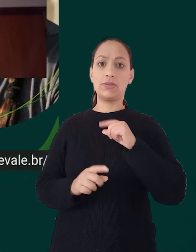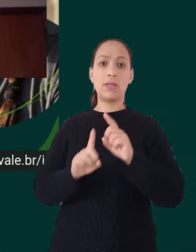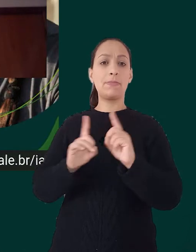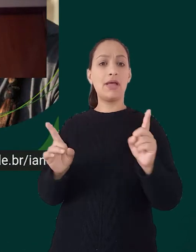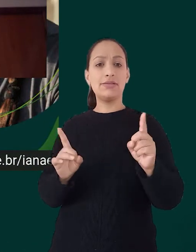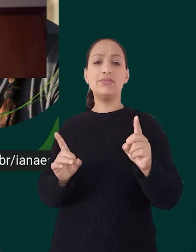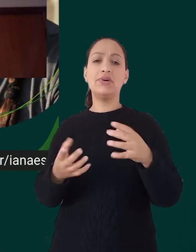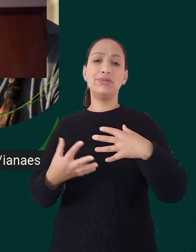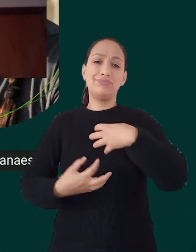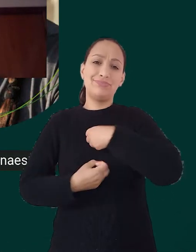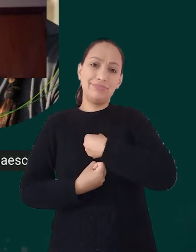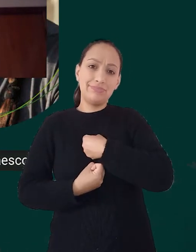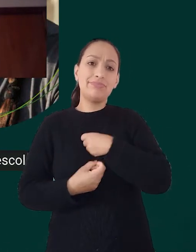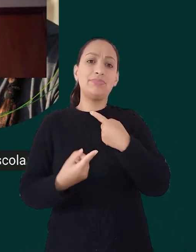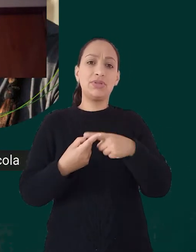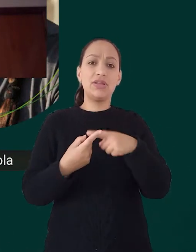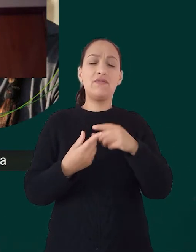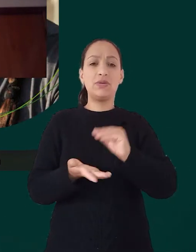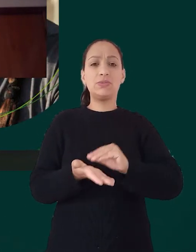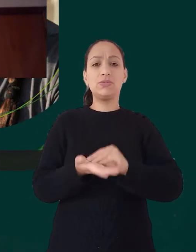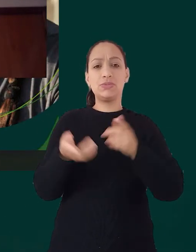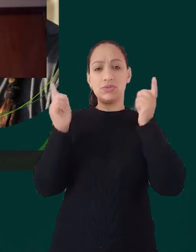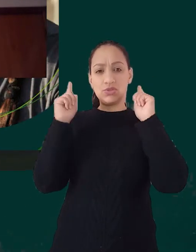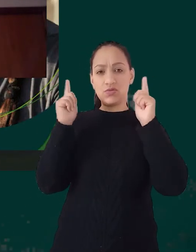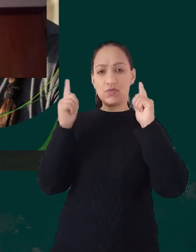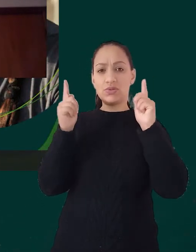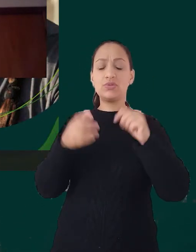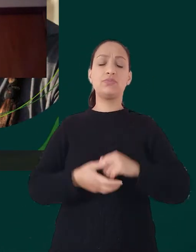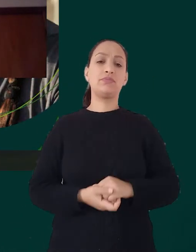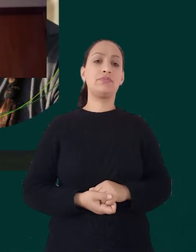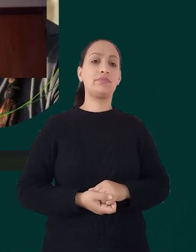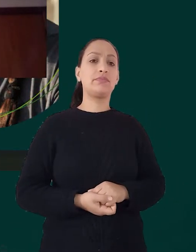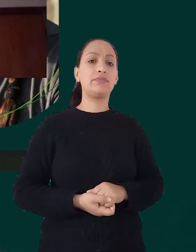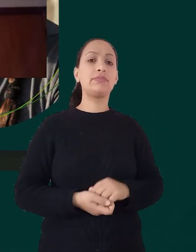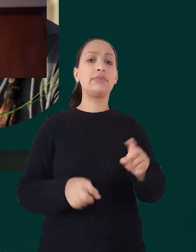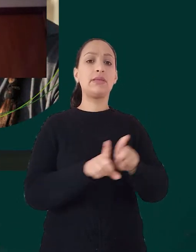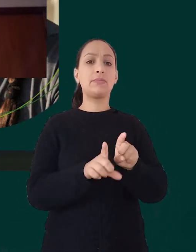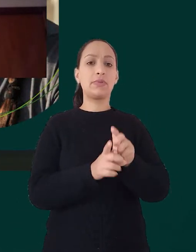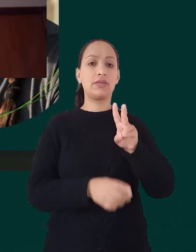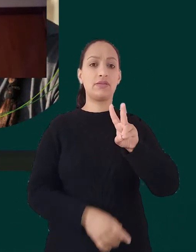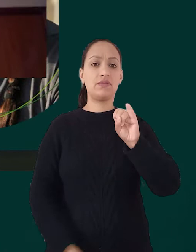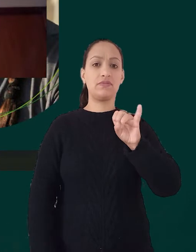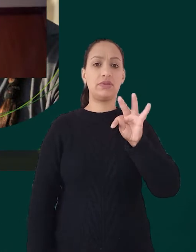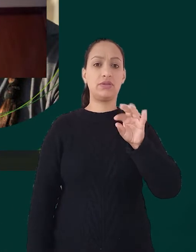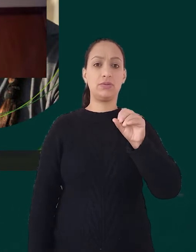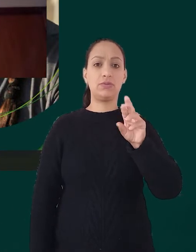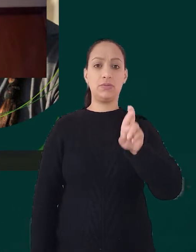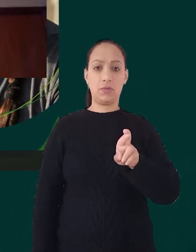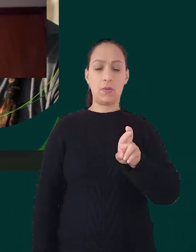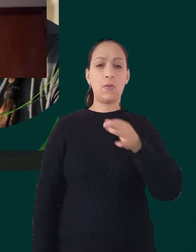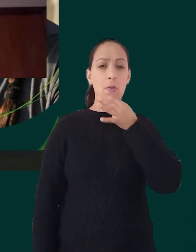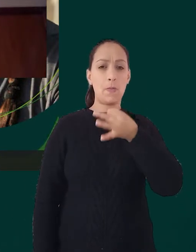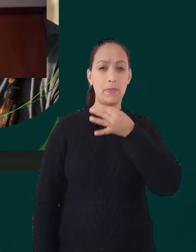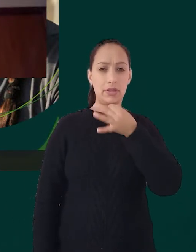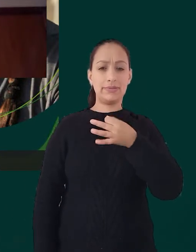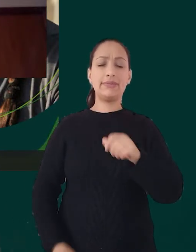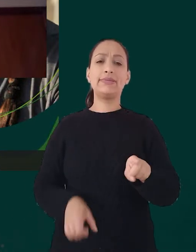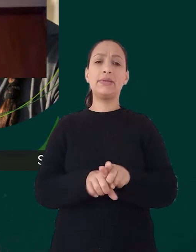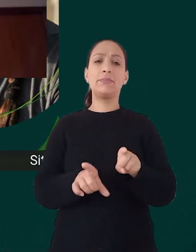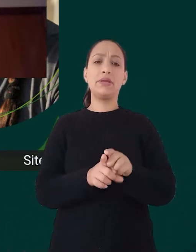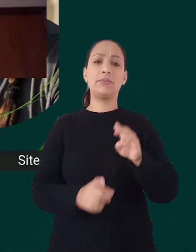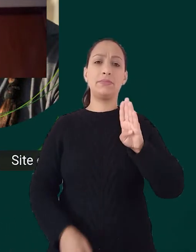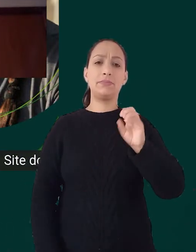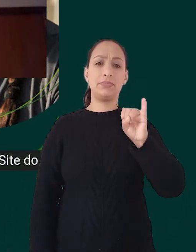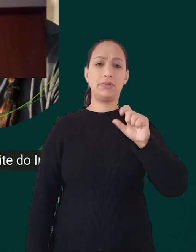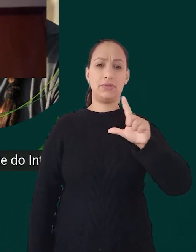jogo divertido. Né? E o Vitor comenta que o Biomutante é o